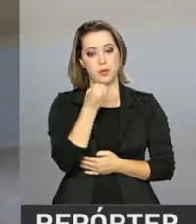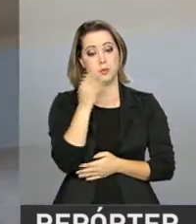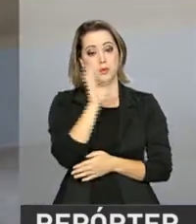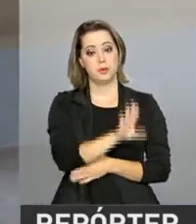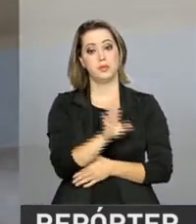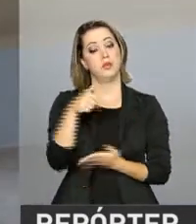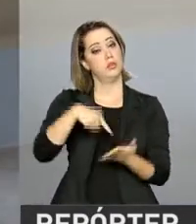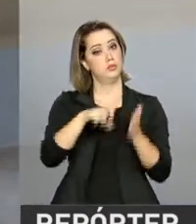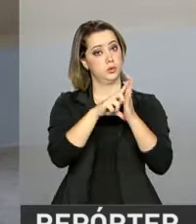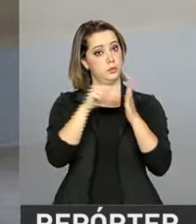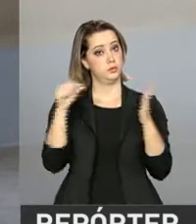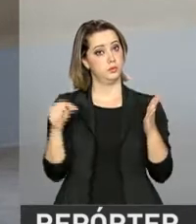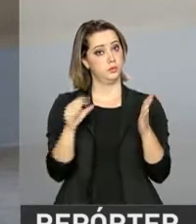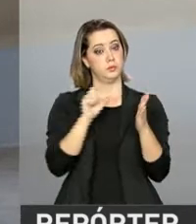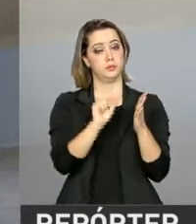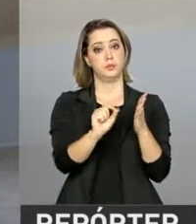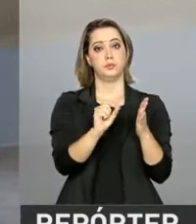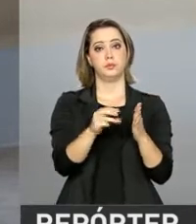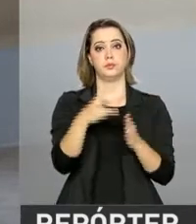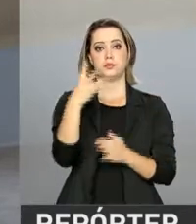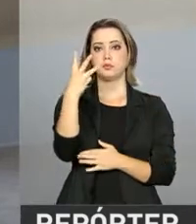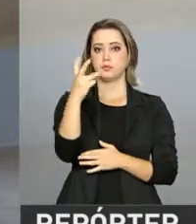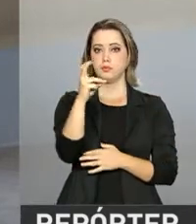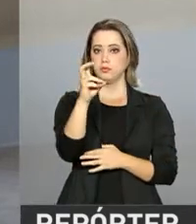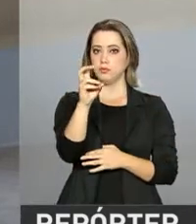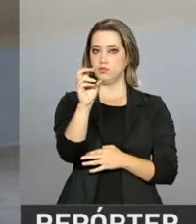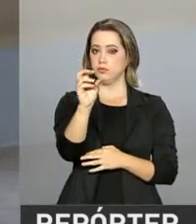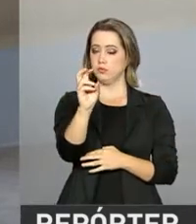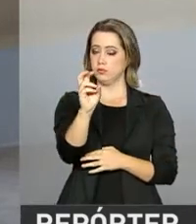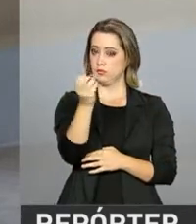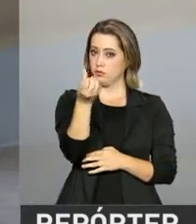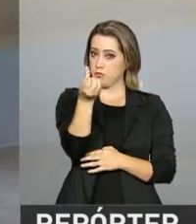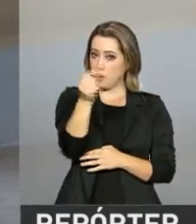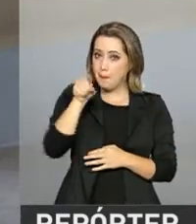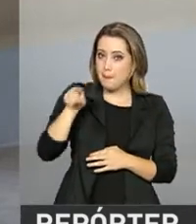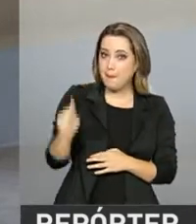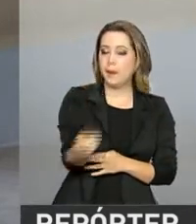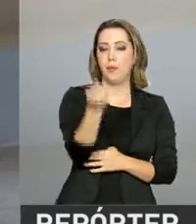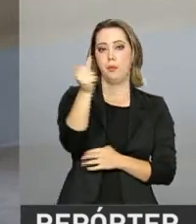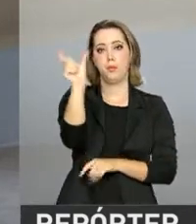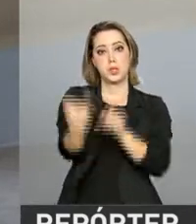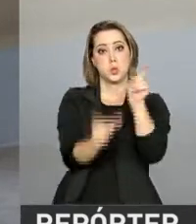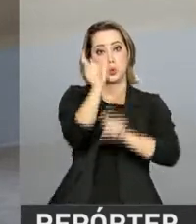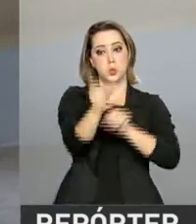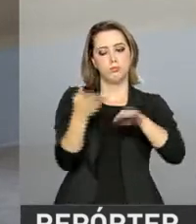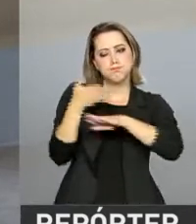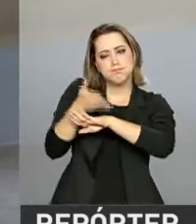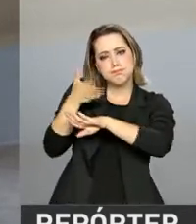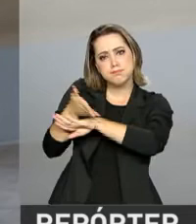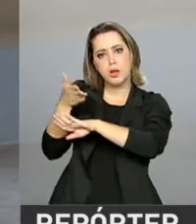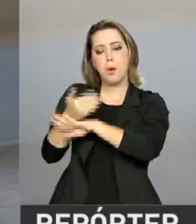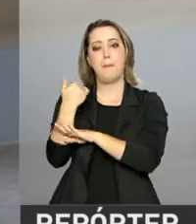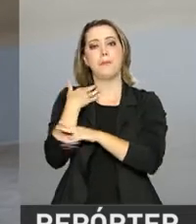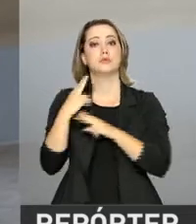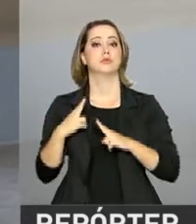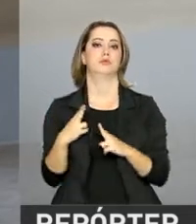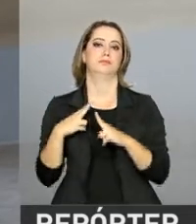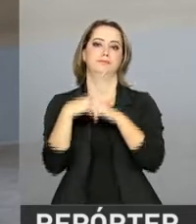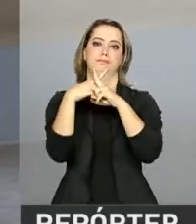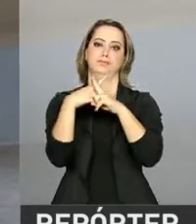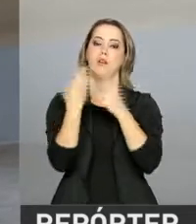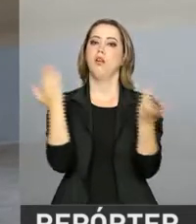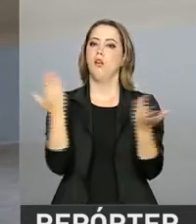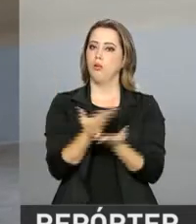aqui do palácio do planalto 356 mil pessoas foram até as agências da caixa econômica federal neste